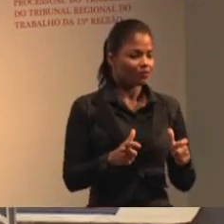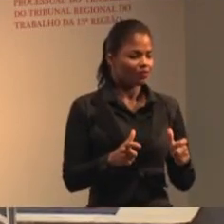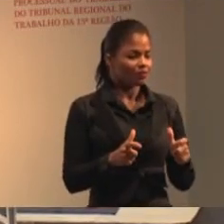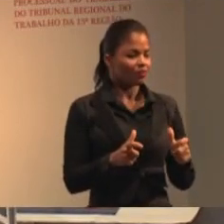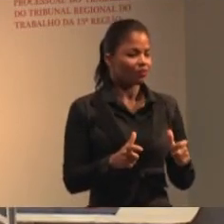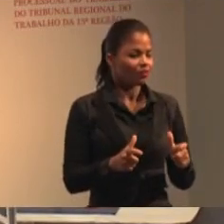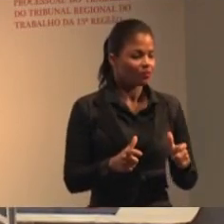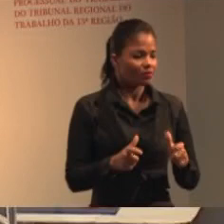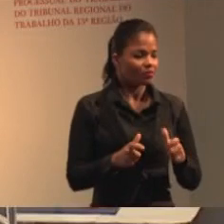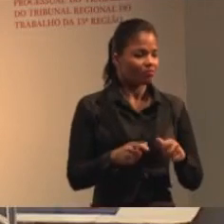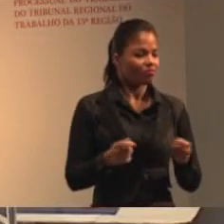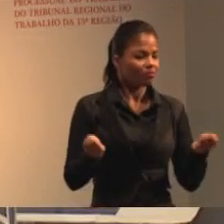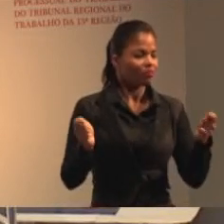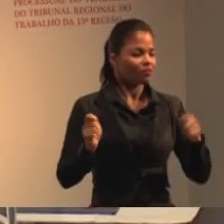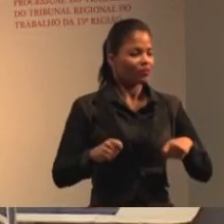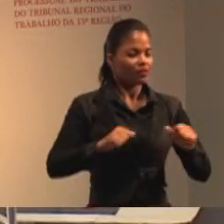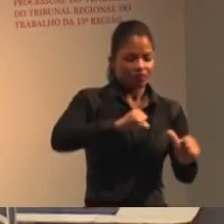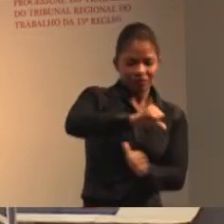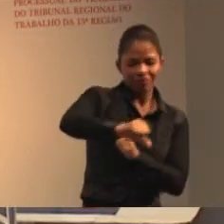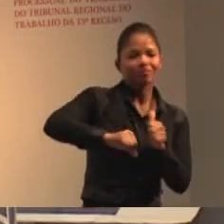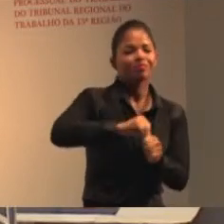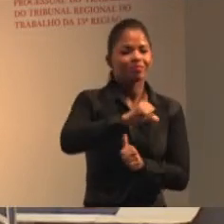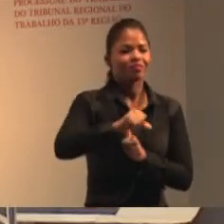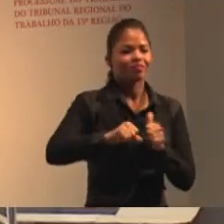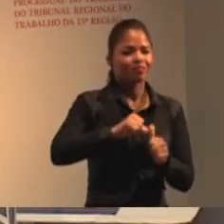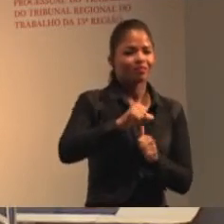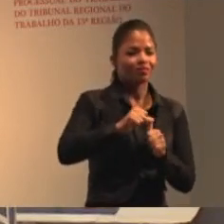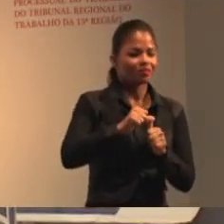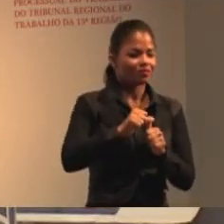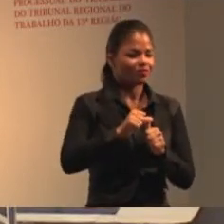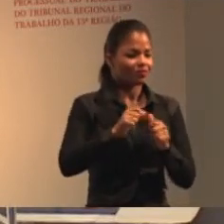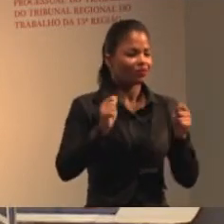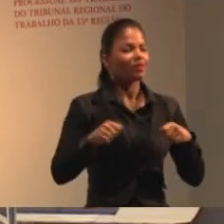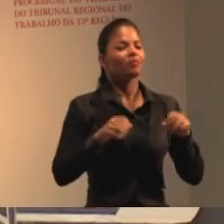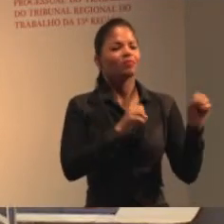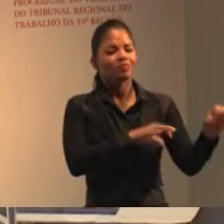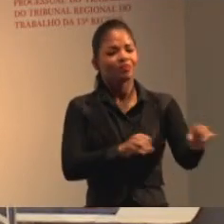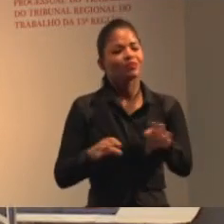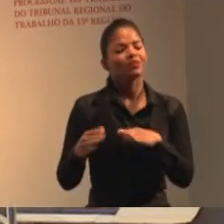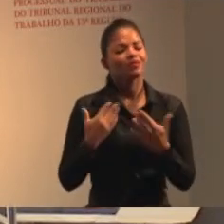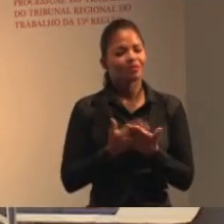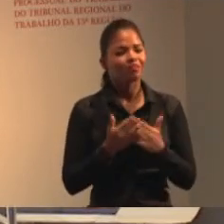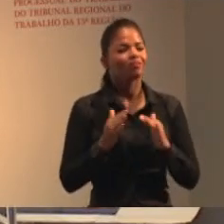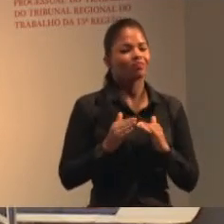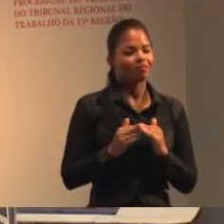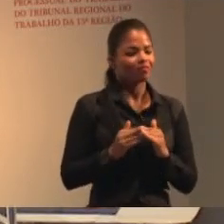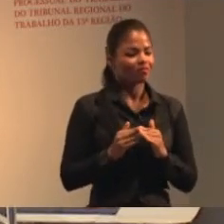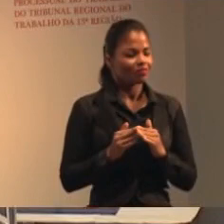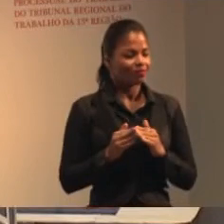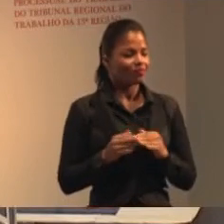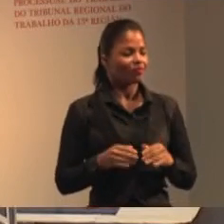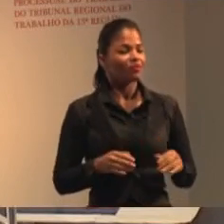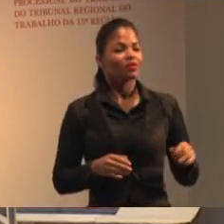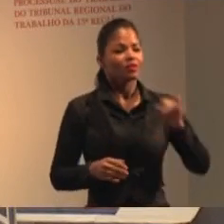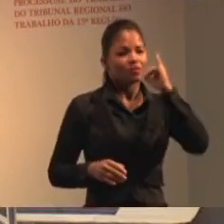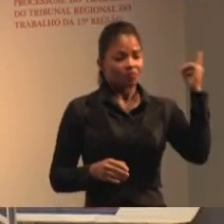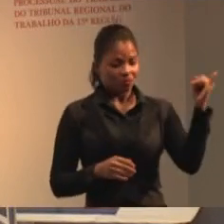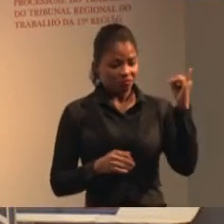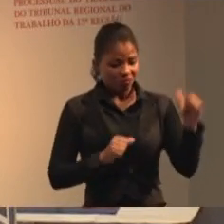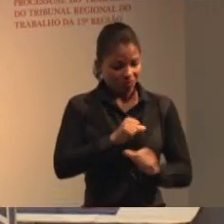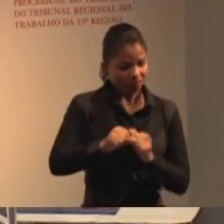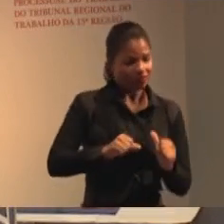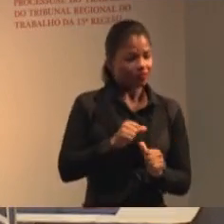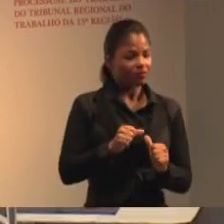única possibilidade de transformação se dá pela educação. Se reformas são necessárias,